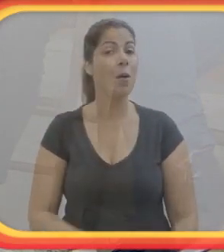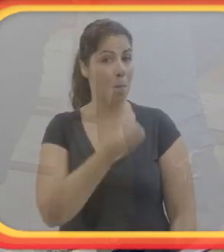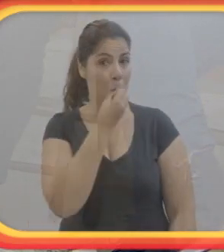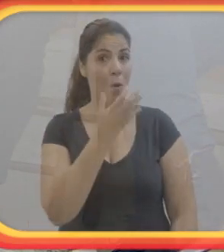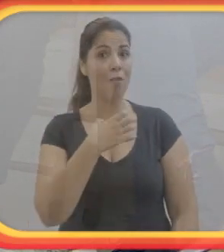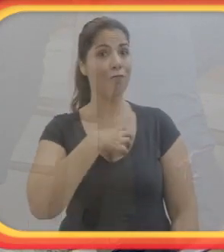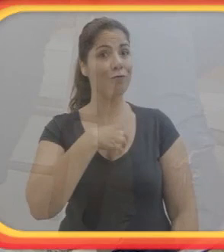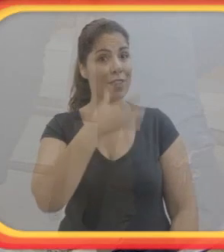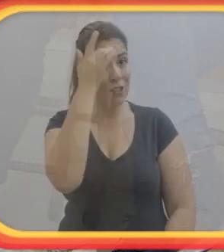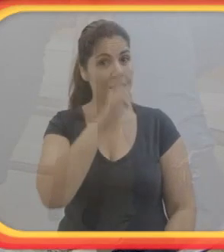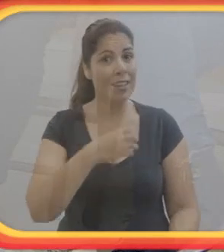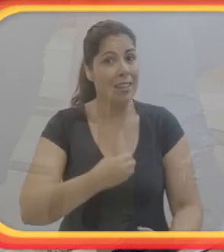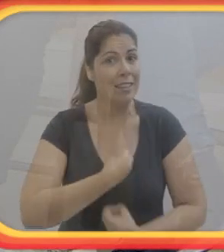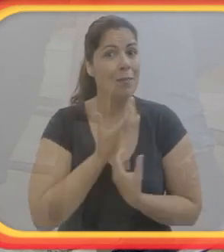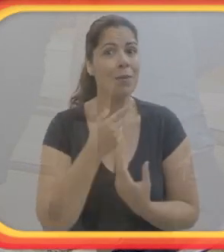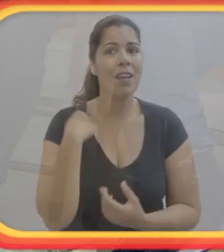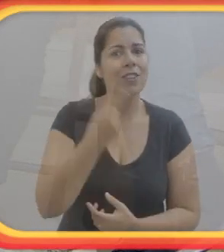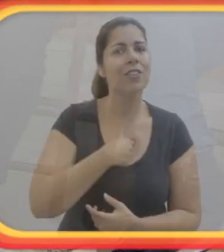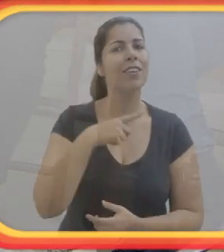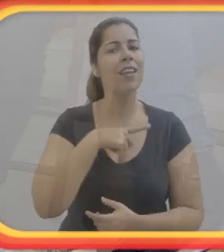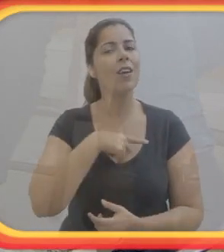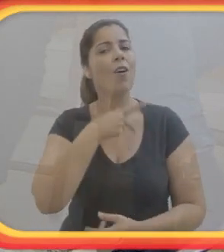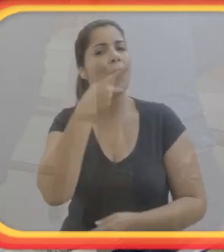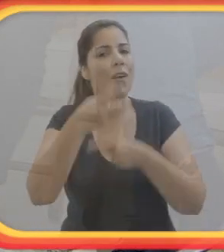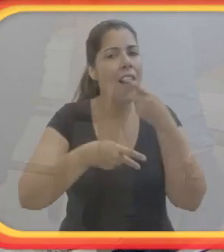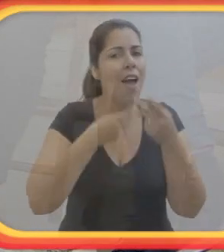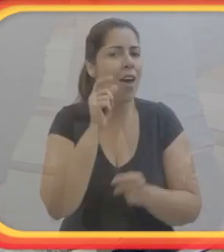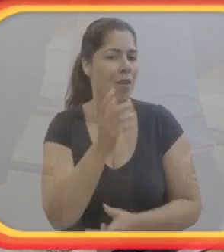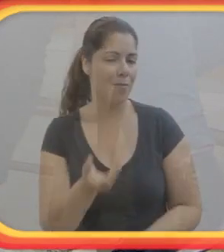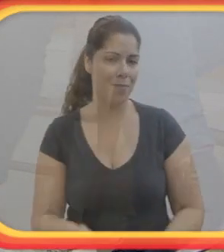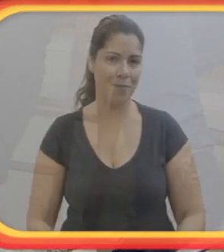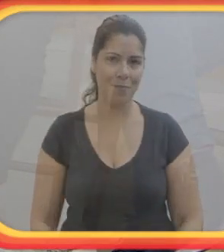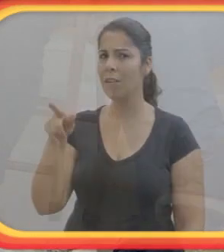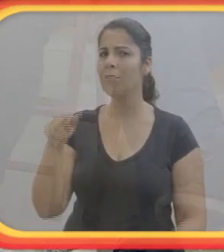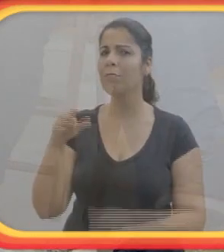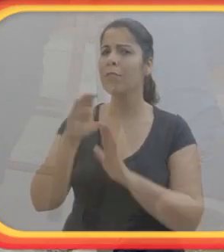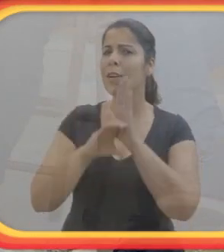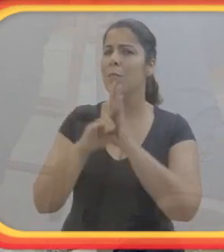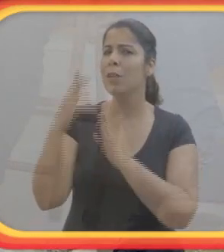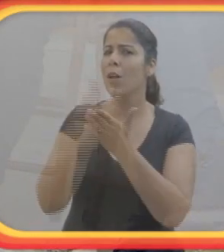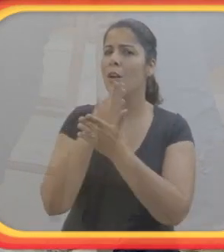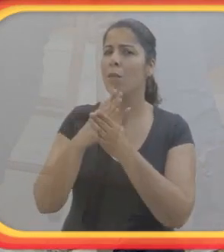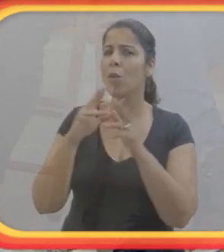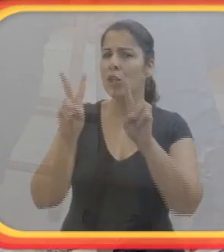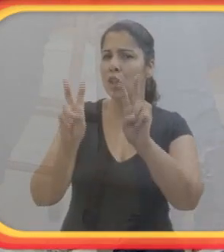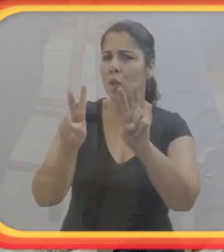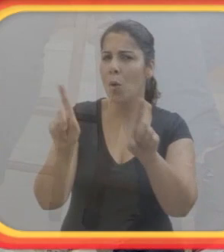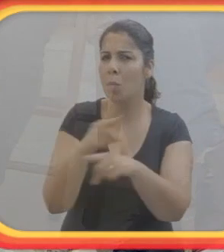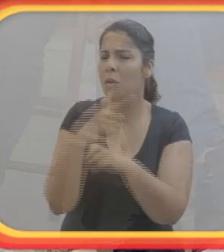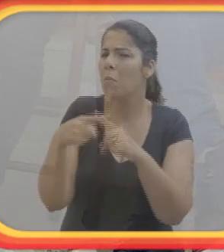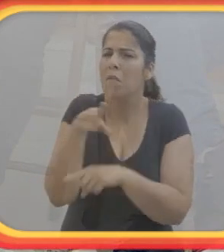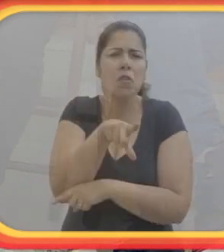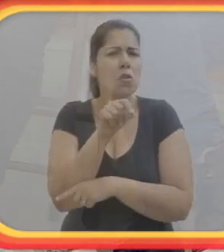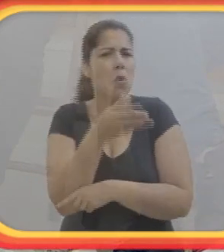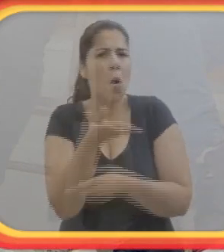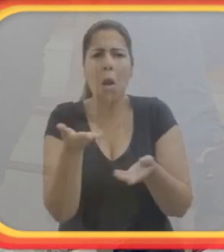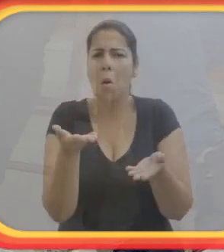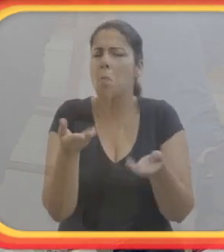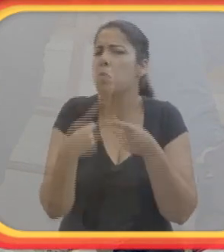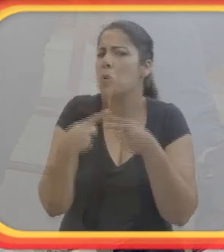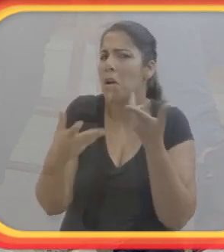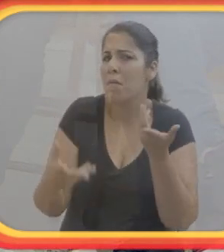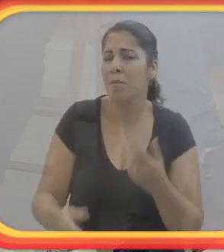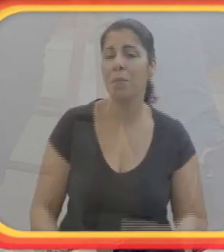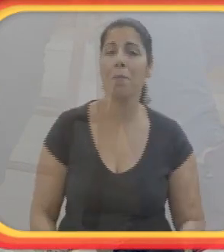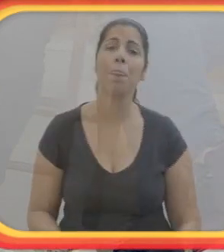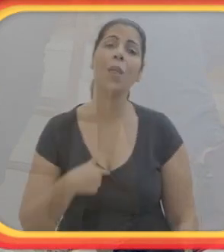Uma boa forma de a gente expressar o que a gente tem para falar. Luiz Fernando, os capítulos do seu livro são